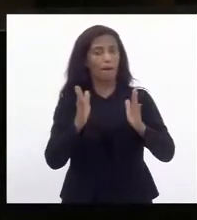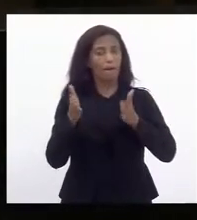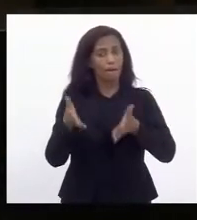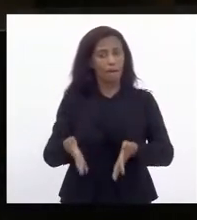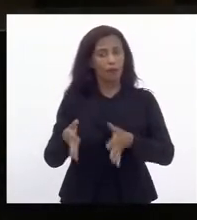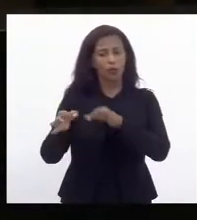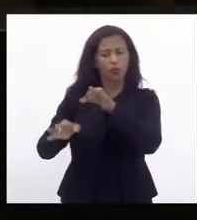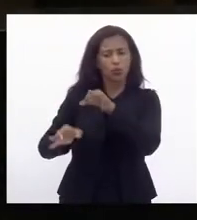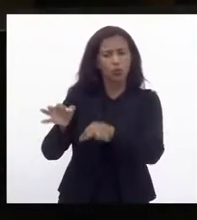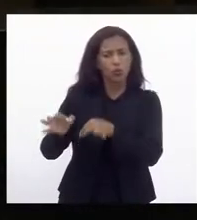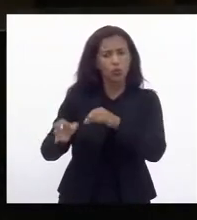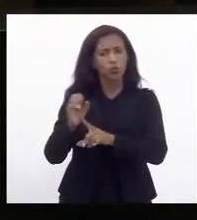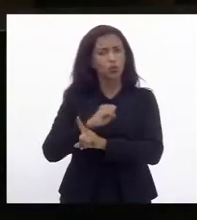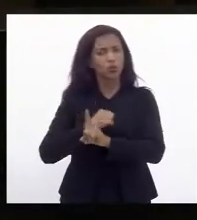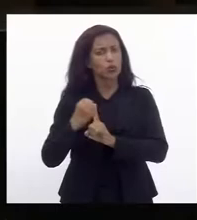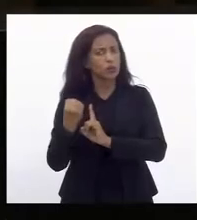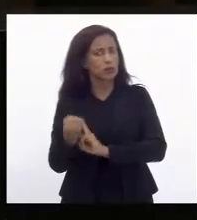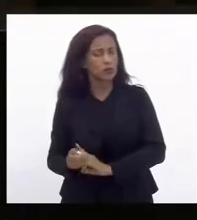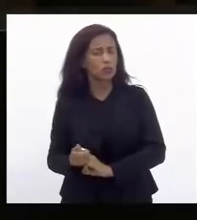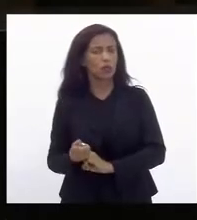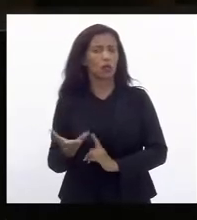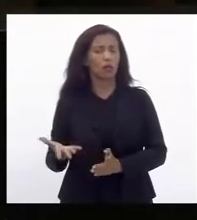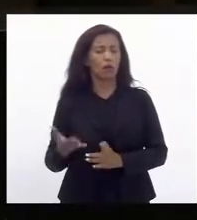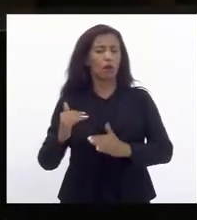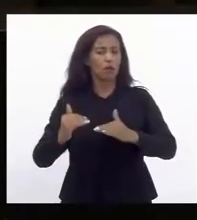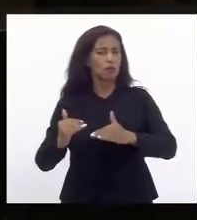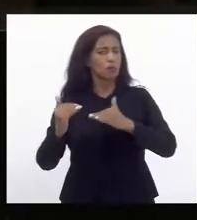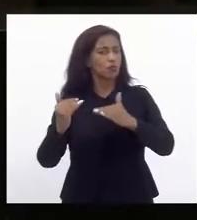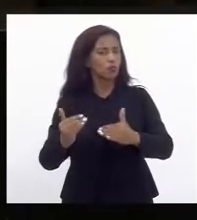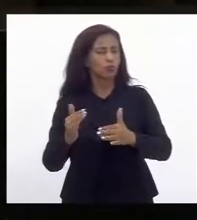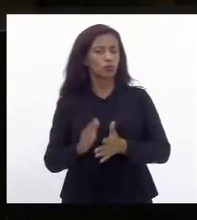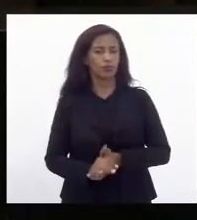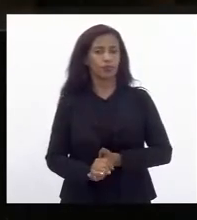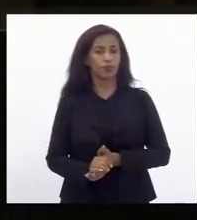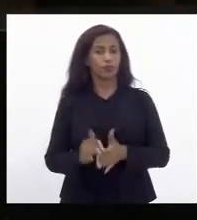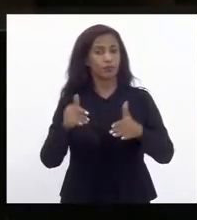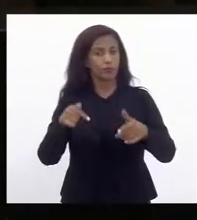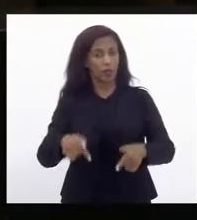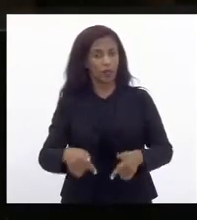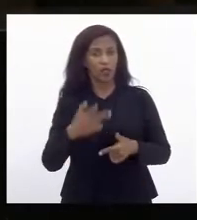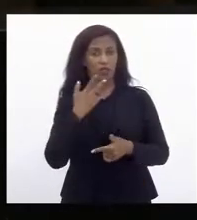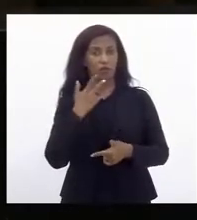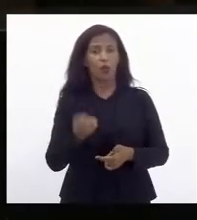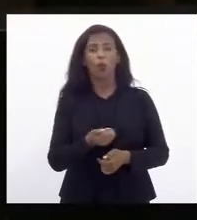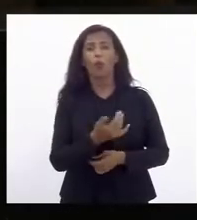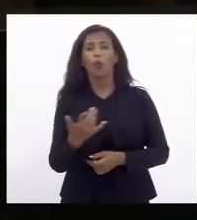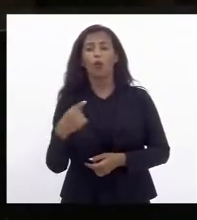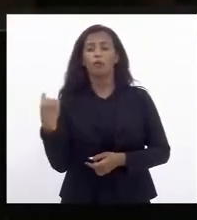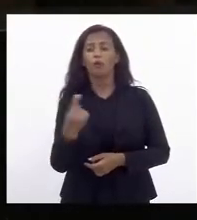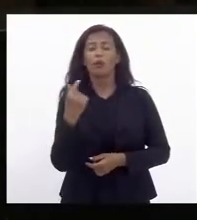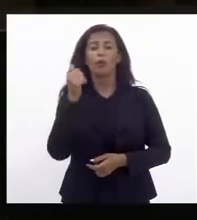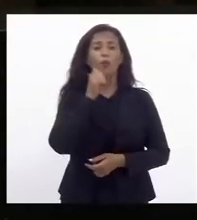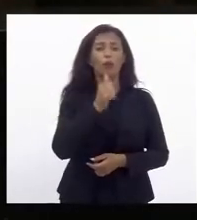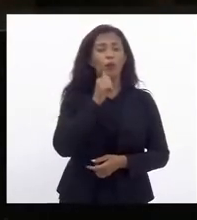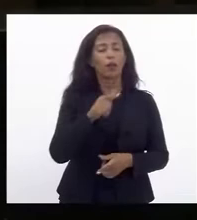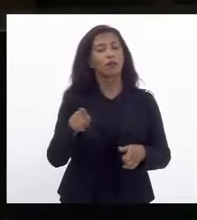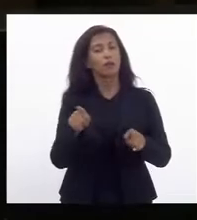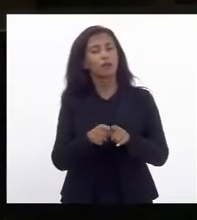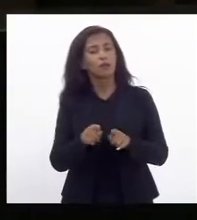de justiça social acima de tudo. Aqui já foi relatado o quanto que nossas mulheres,